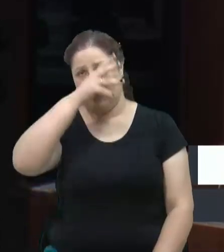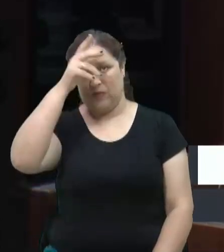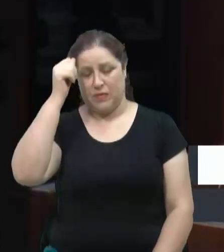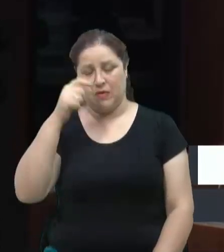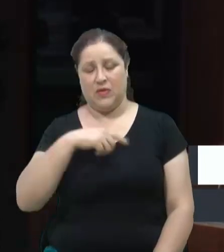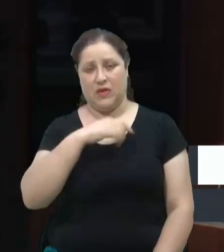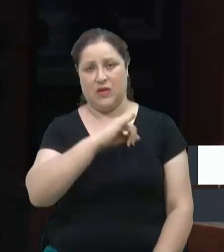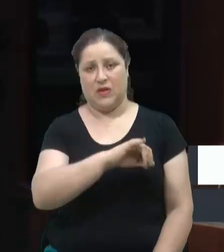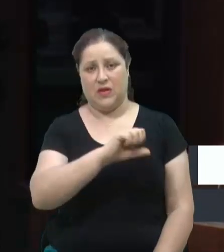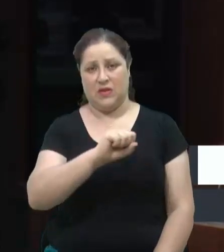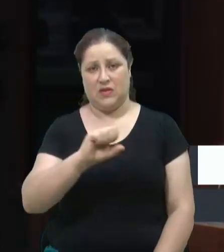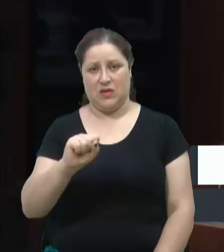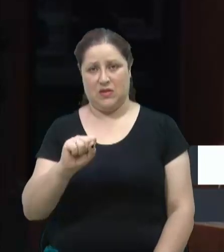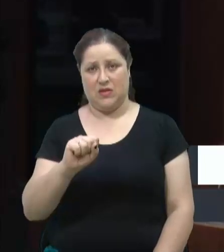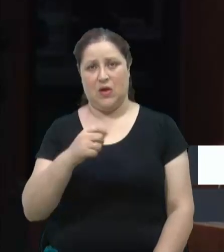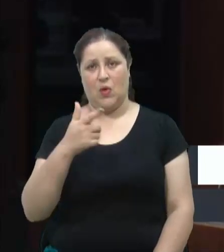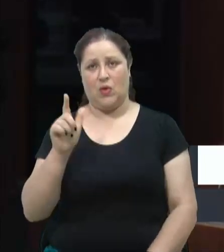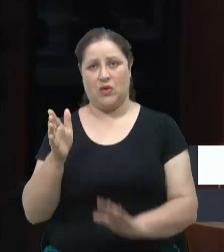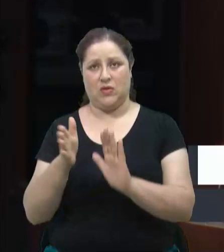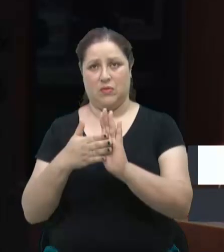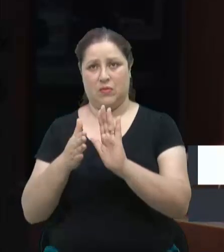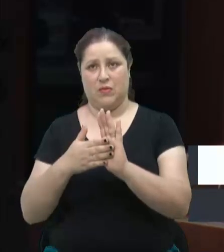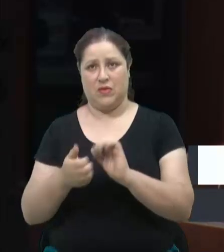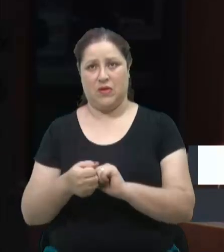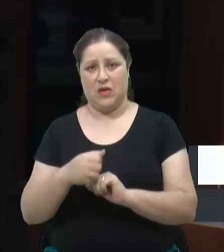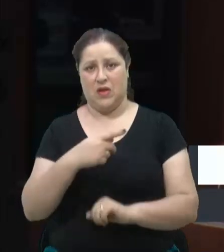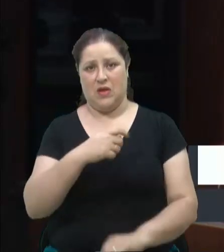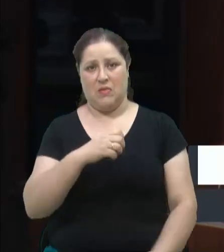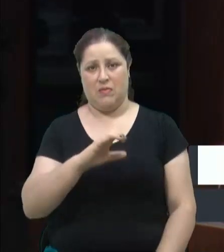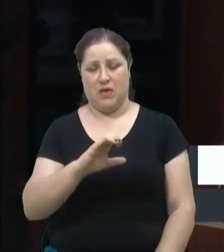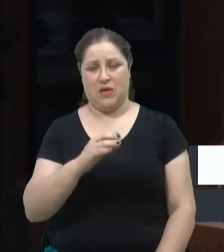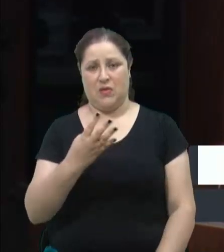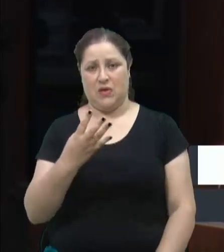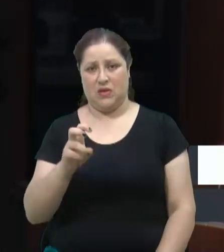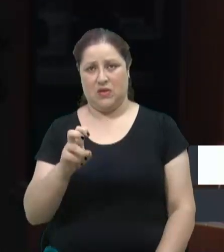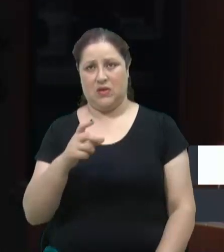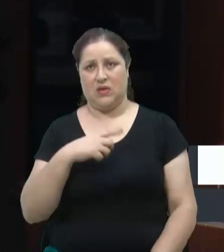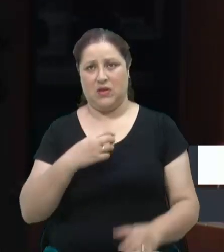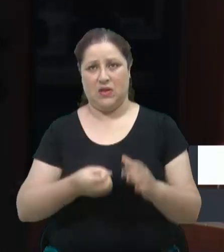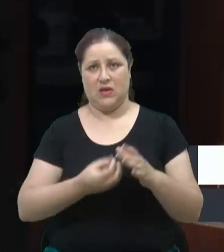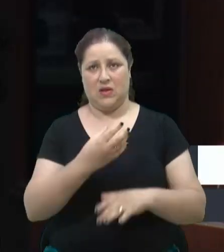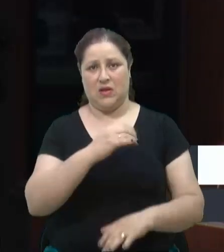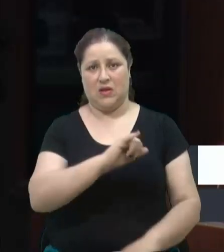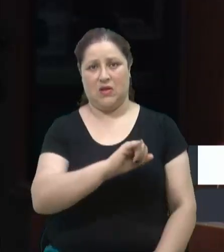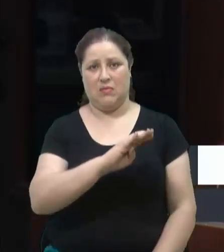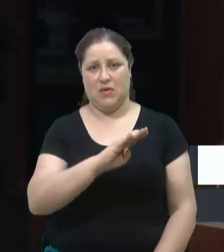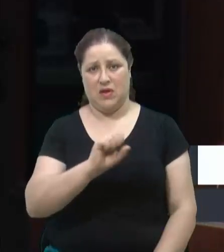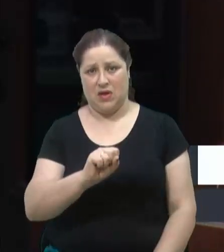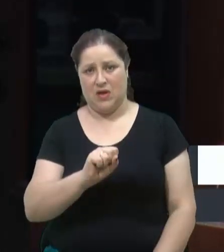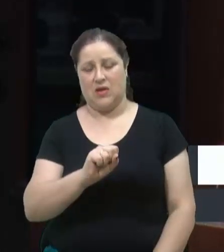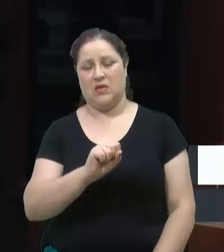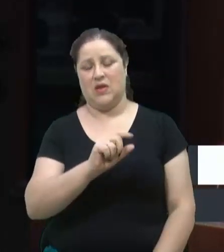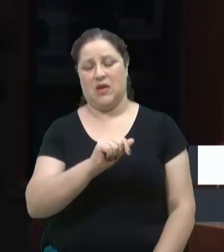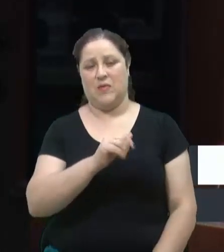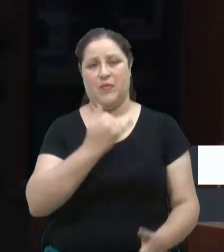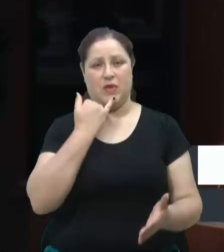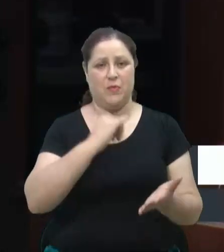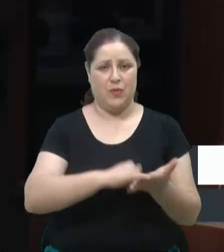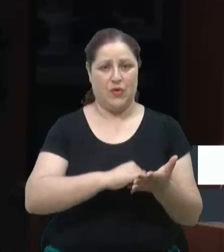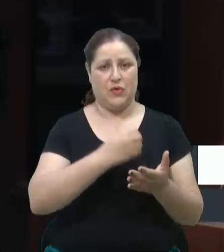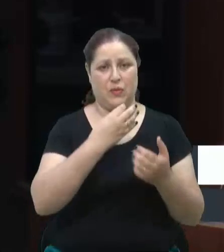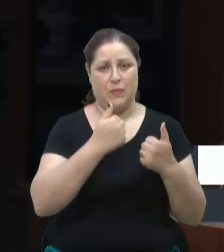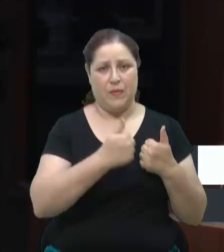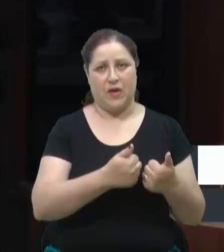ISS. Outras propostas da PEC 45. Cria o IBS, o Imposto sobre Bens e Serviços. Novo